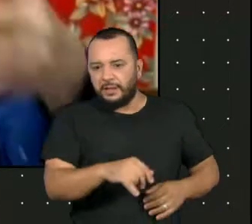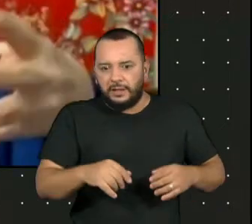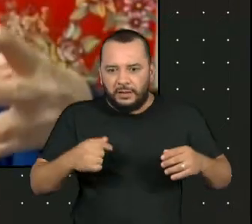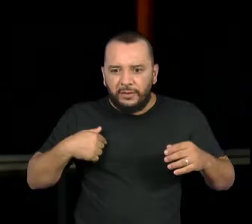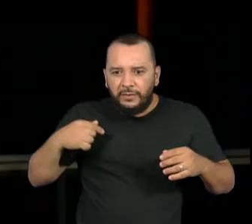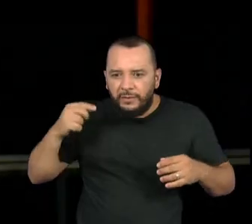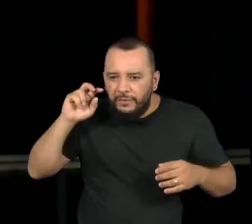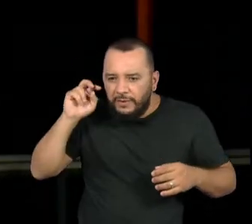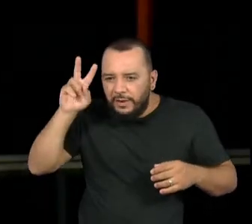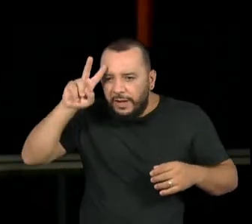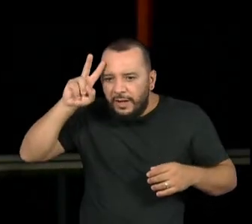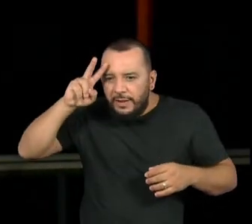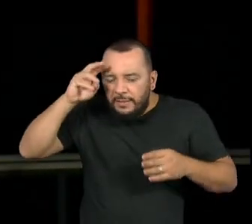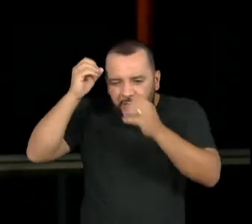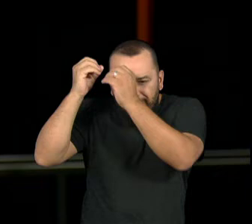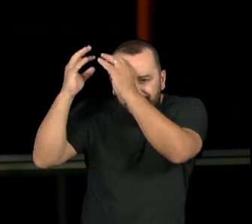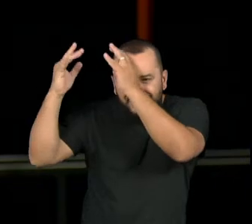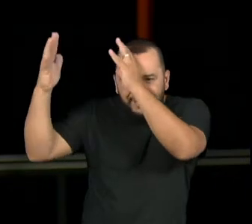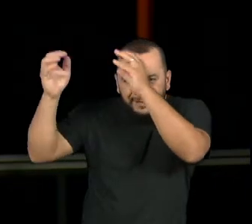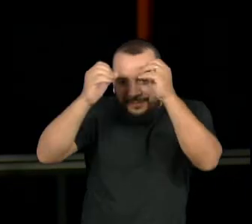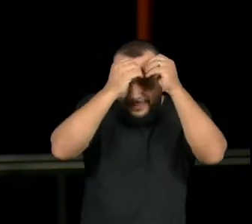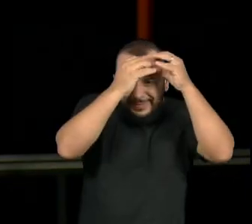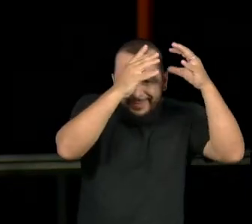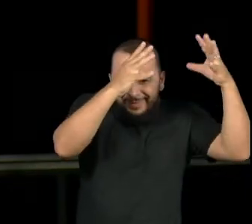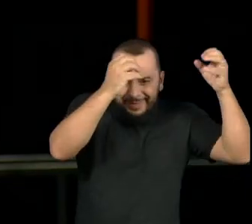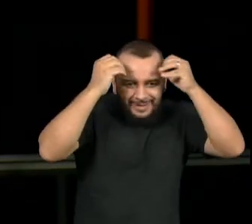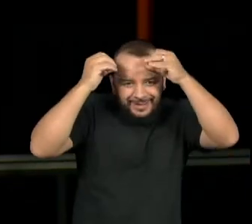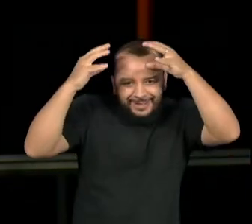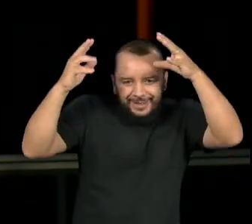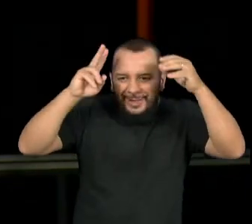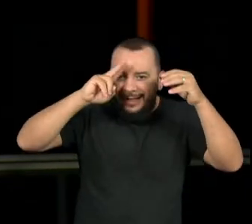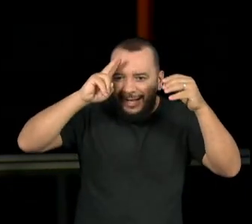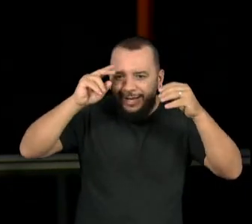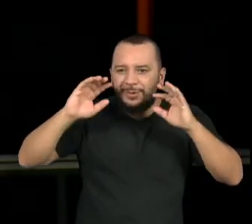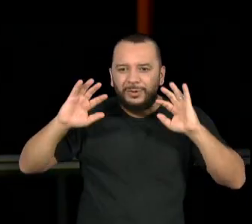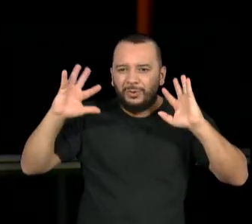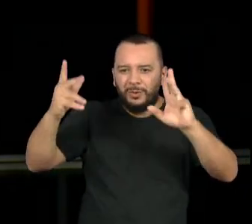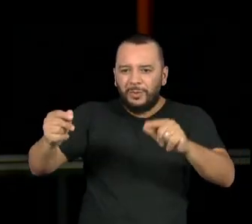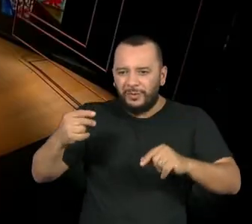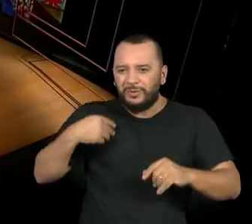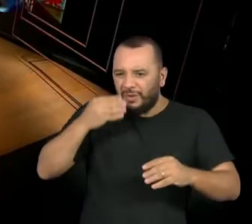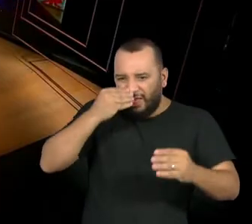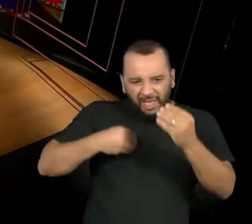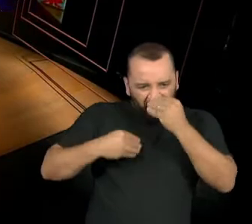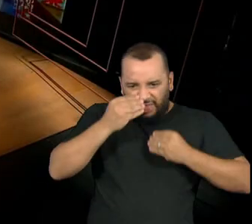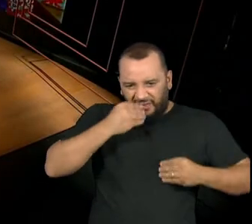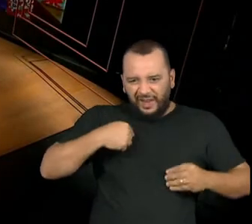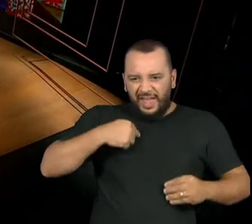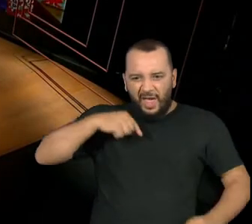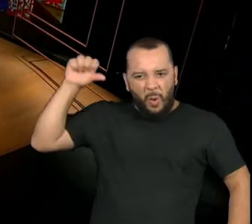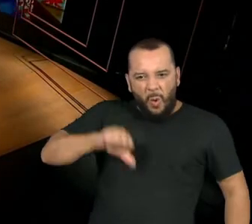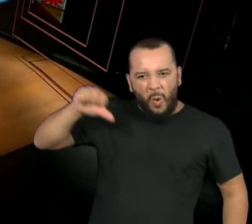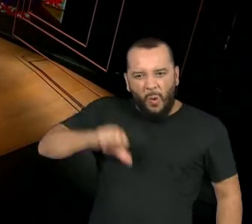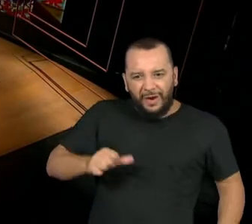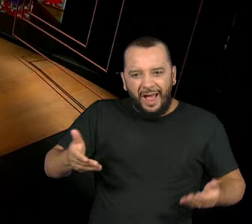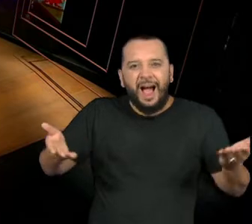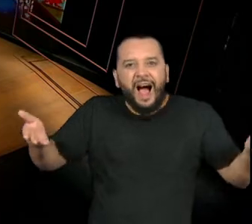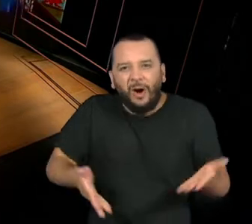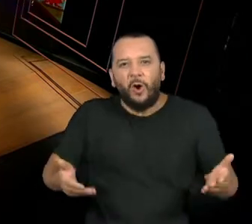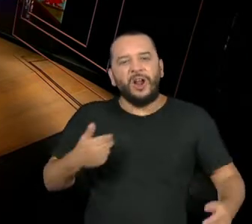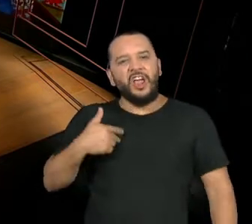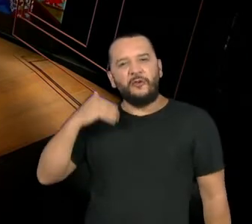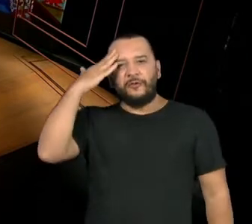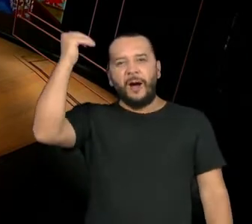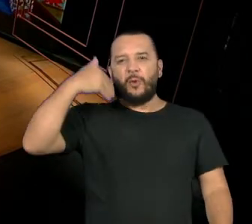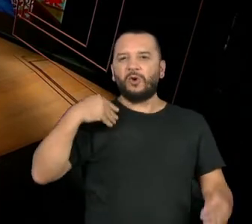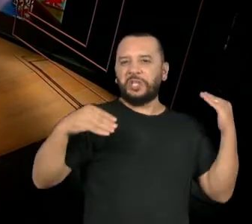tudo isso, né? E, ao mesmo tempo, eu me recolhi lá no fundo do clube e falei, agora eu sou igual